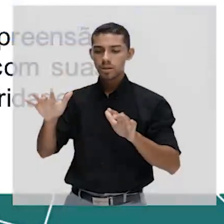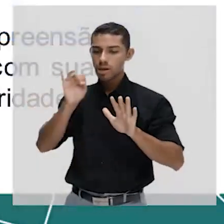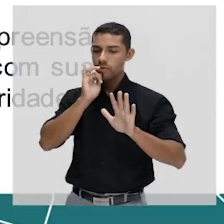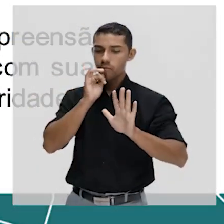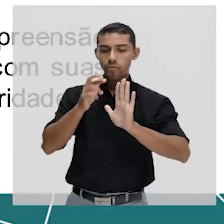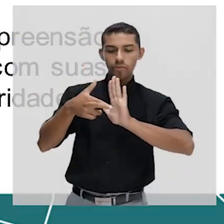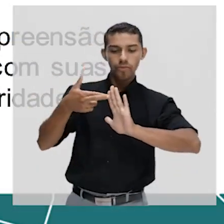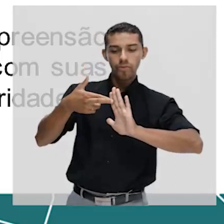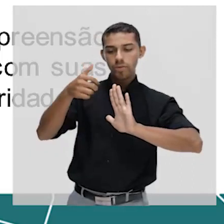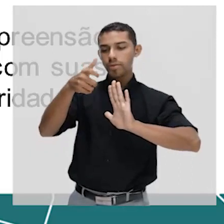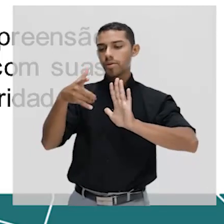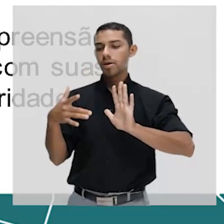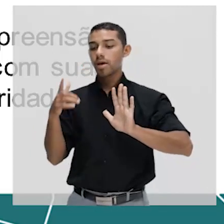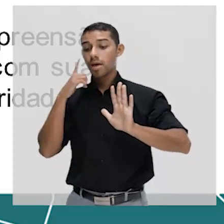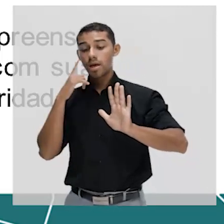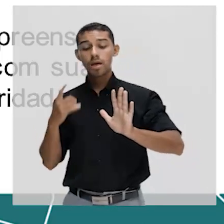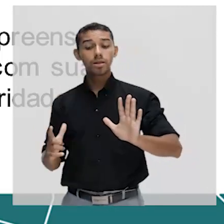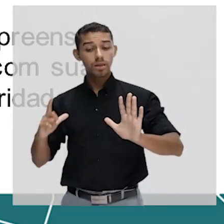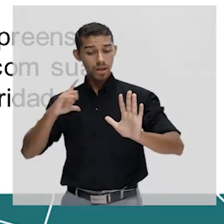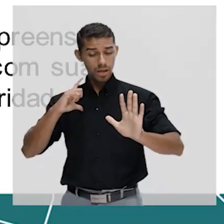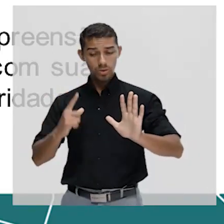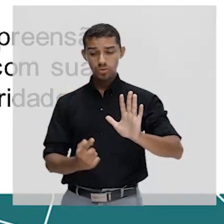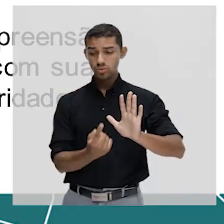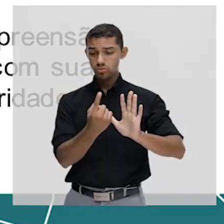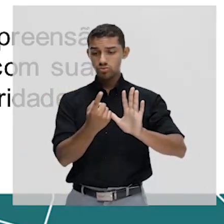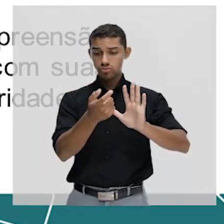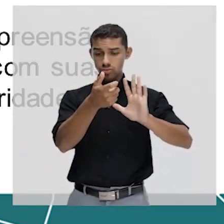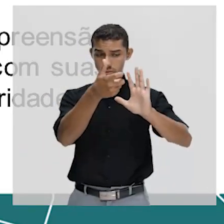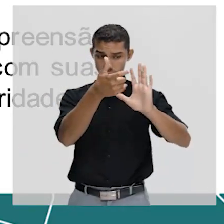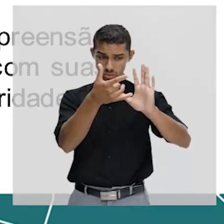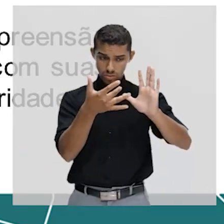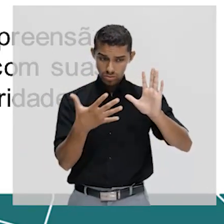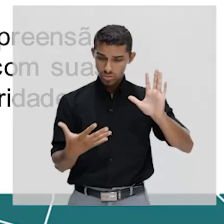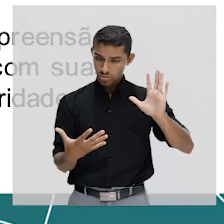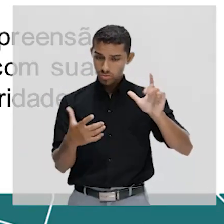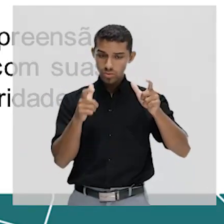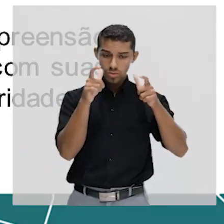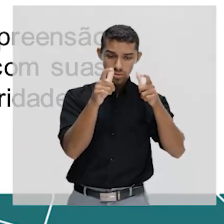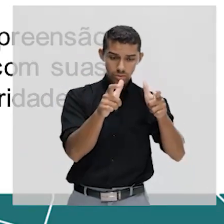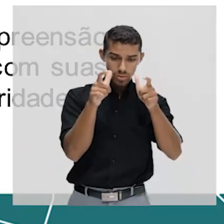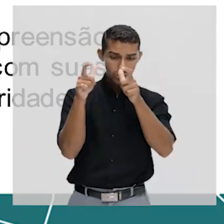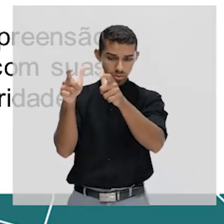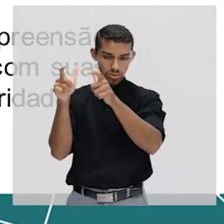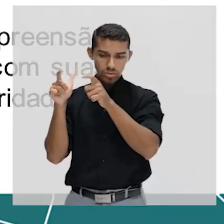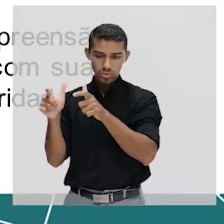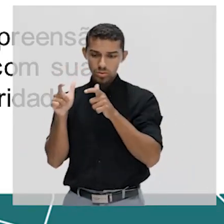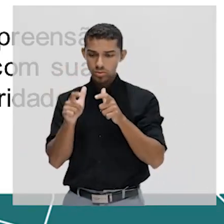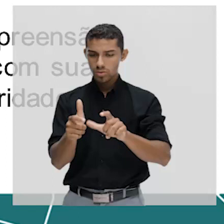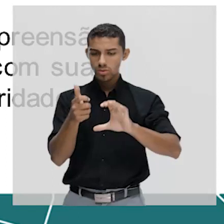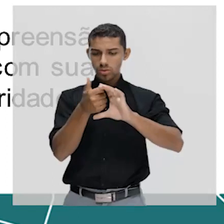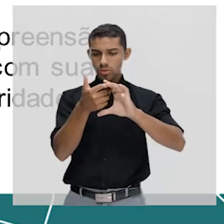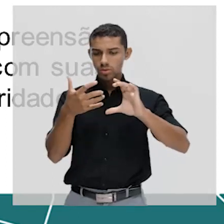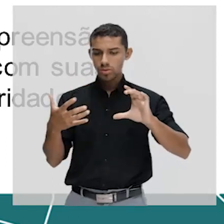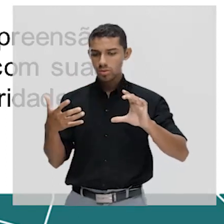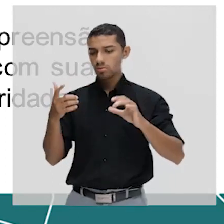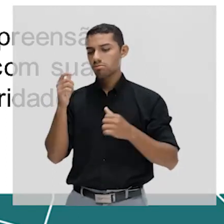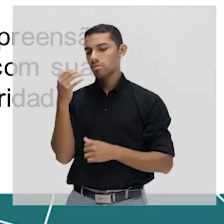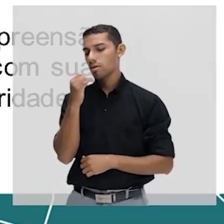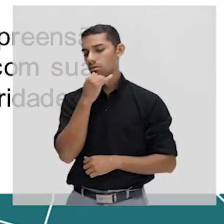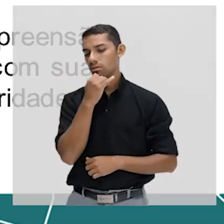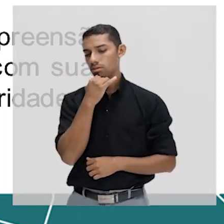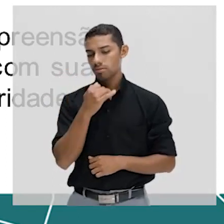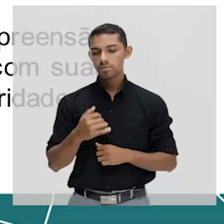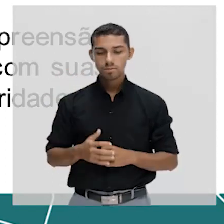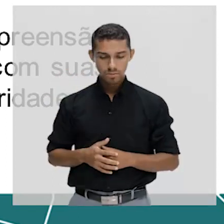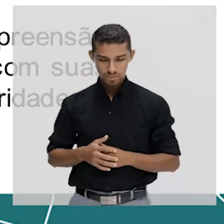partir que tu estabelece um critério, tu pode classificar um espaço de acordo com uma característica específica. Por